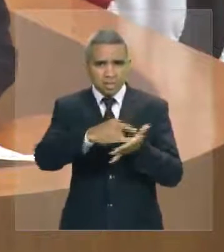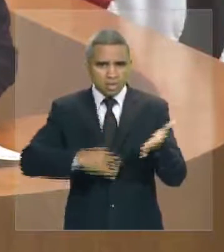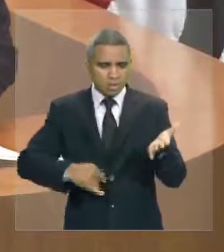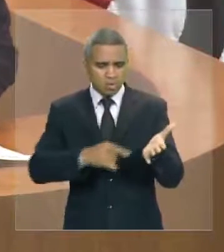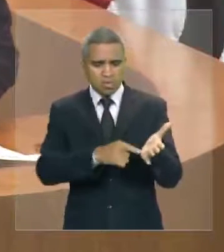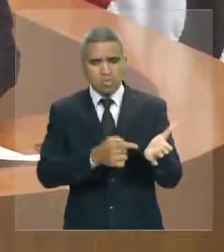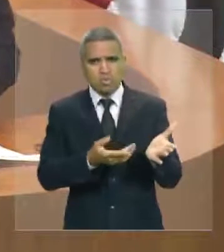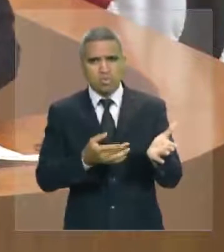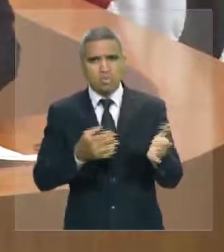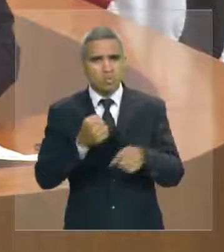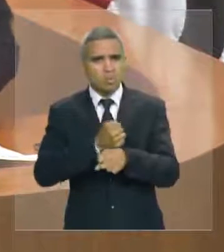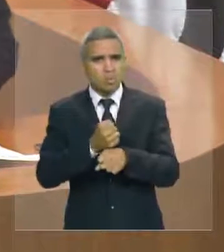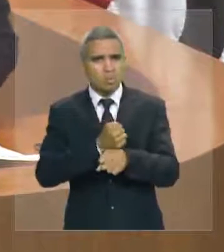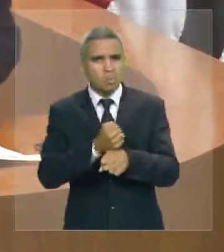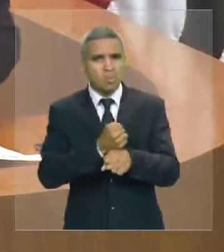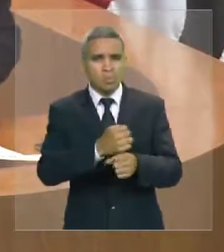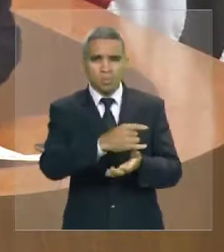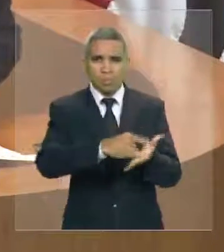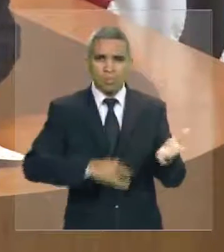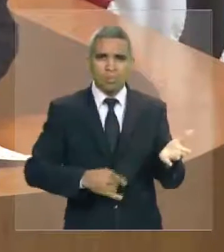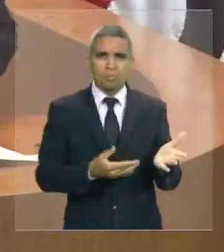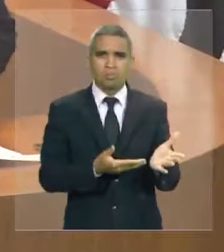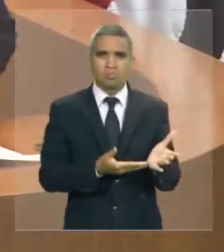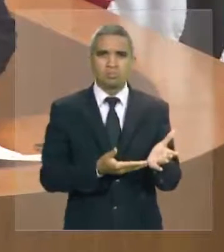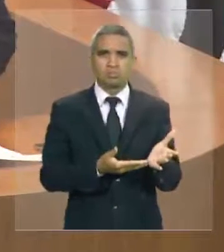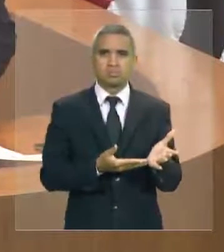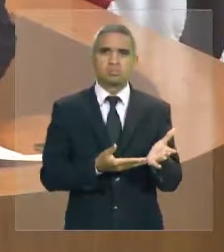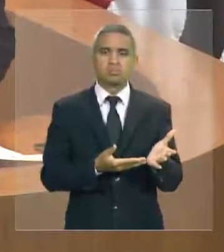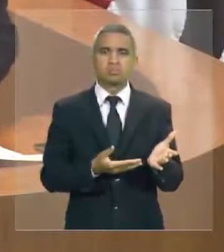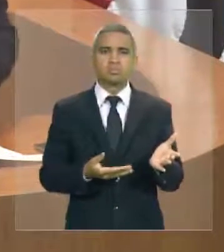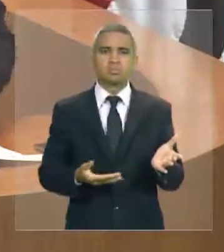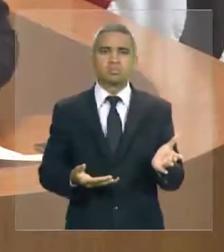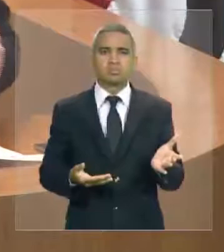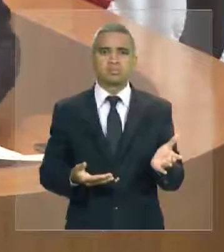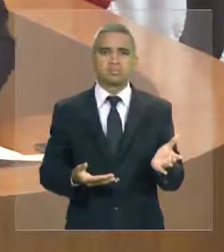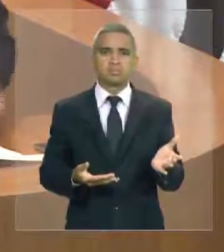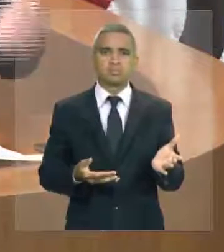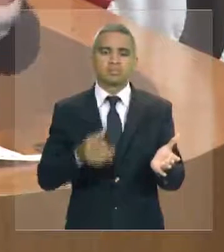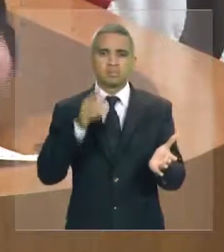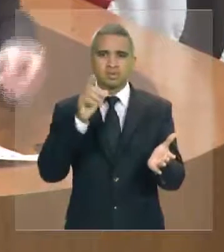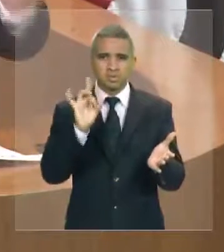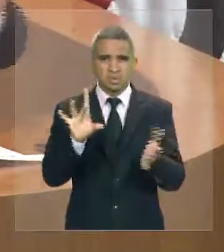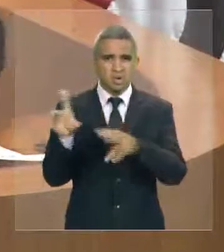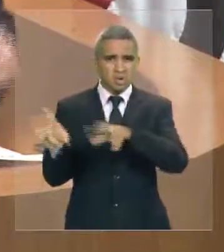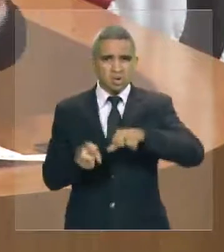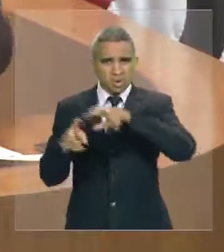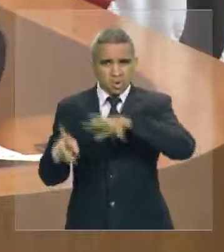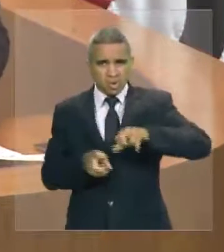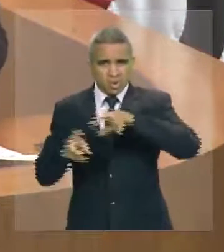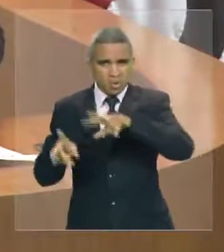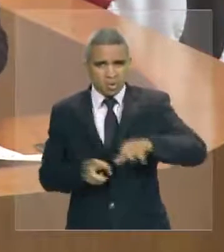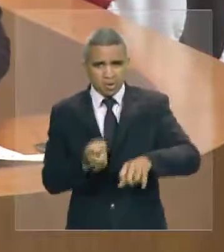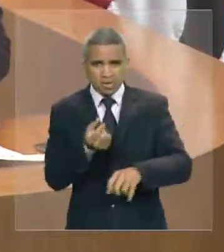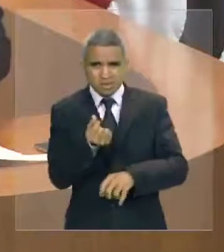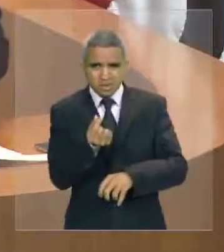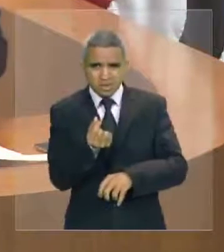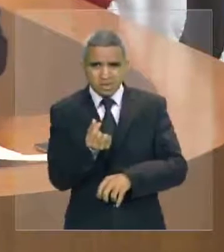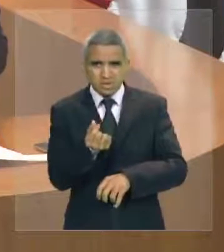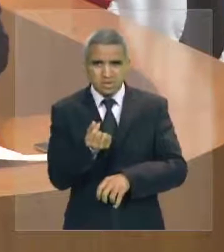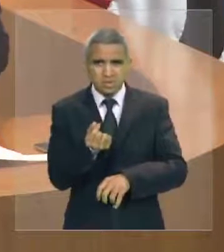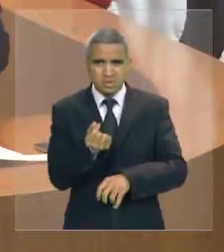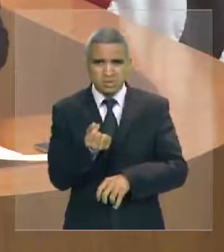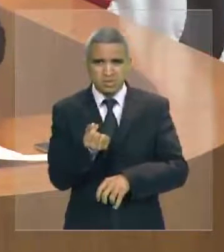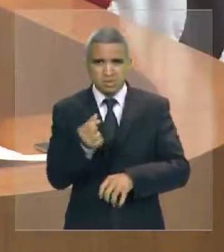licitação, apenas para garantir continuar ganhando dinheiro às custas do sofrimento do povo de São